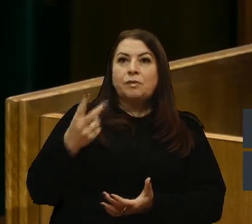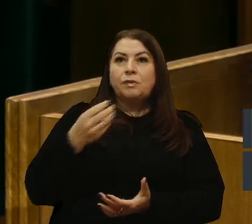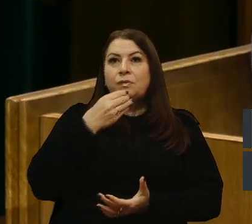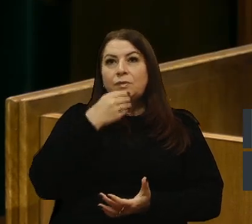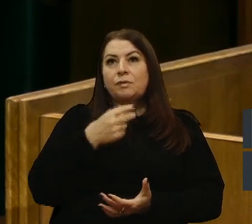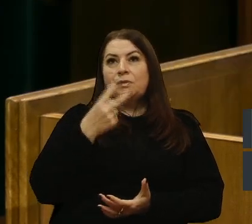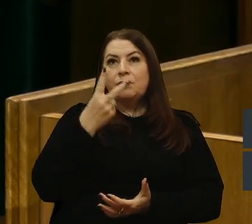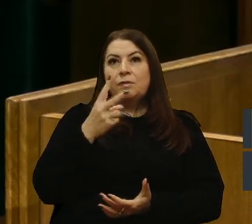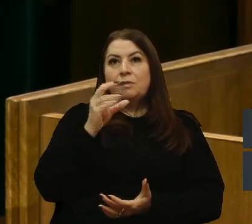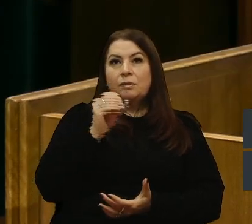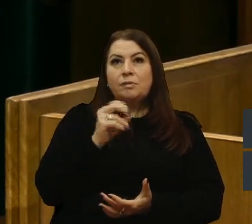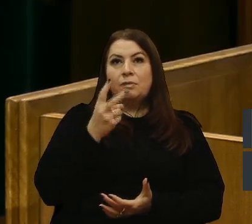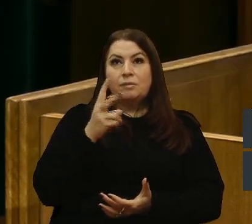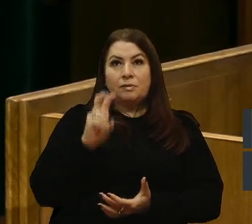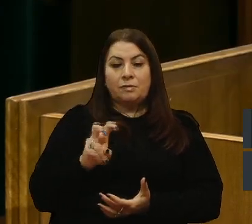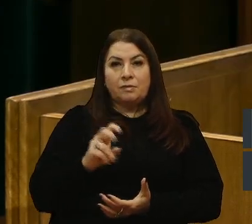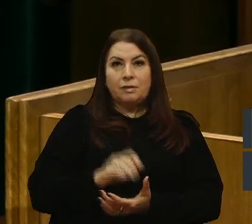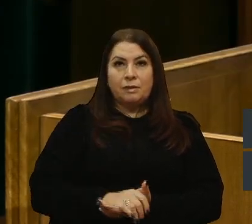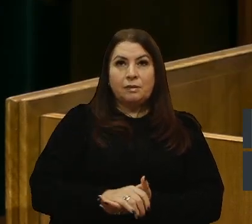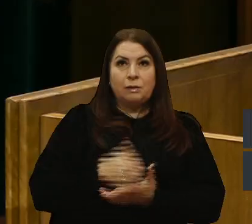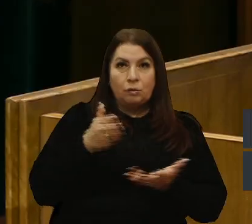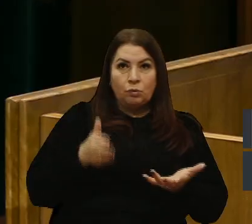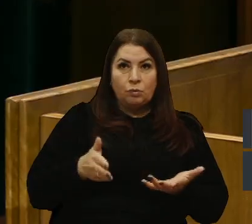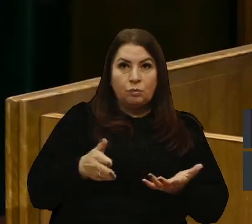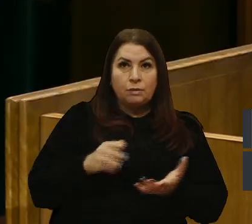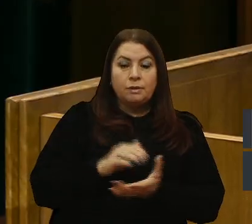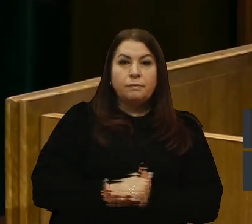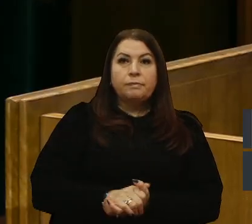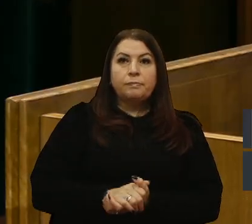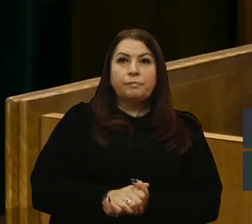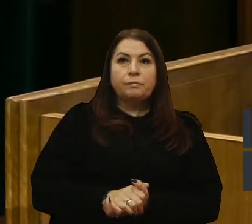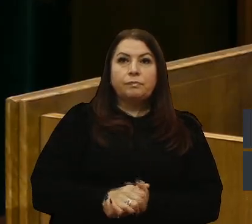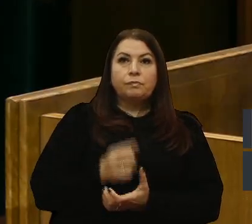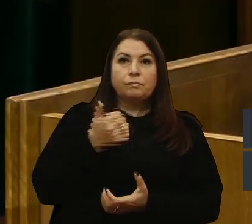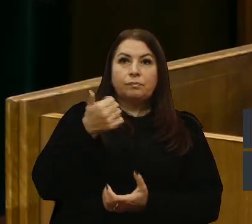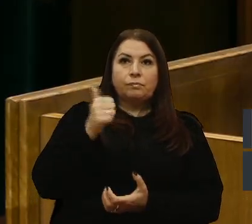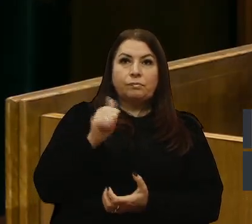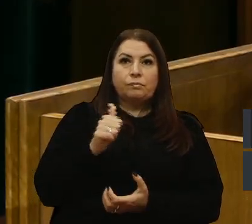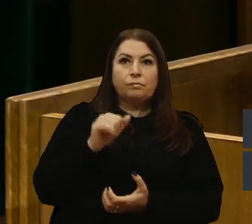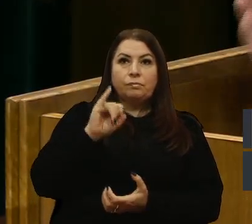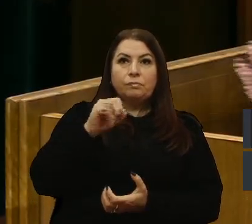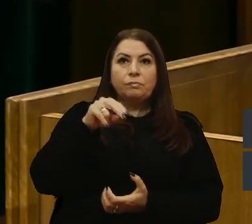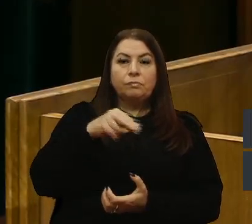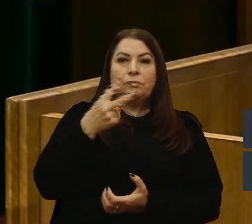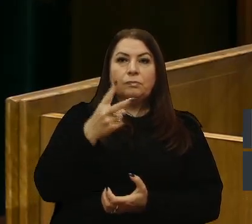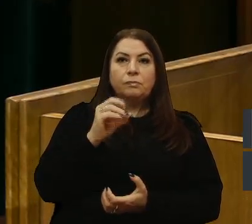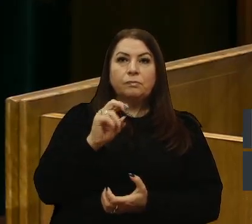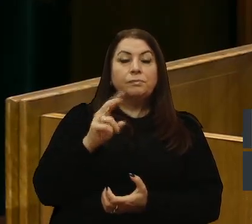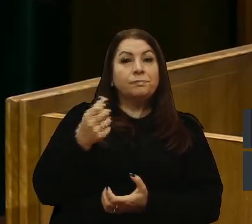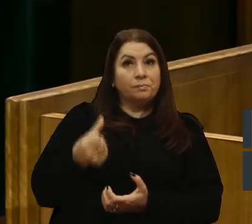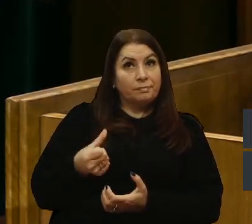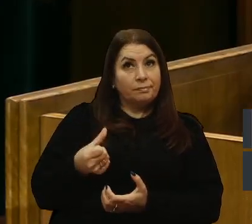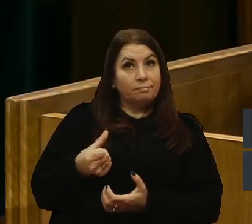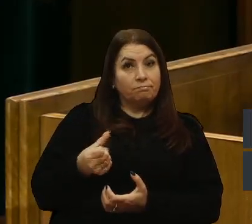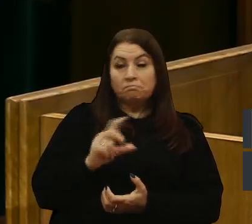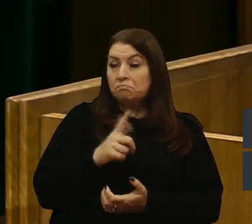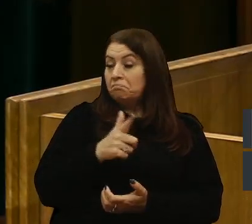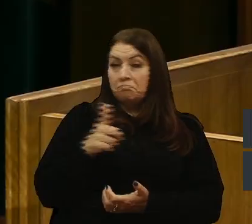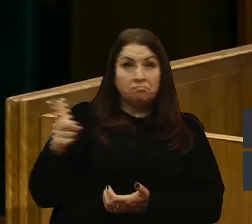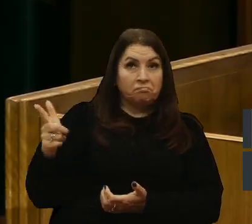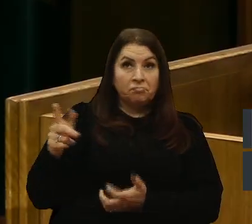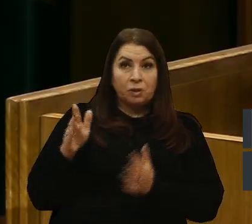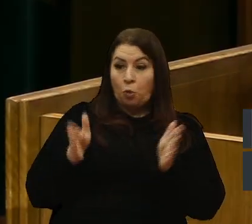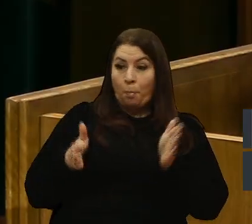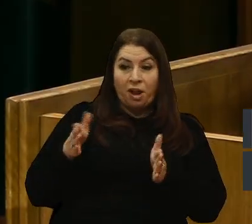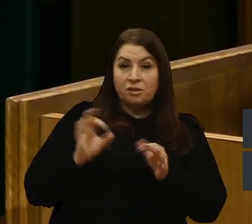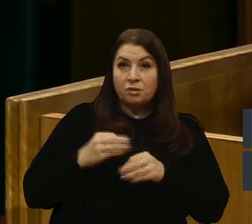dezembro de 2025. Hoje nós estamos no dia 11 de junho de 2026 e não tem um